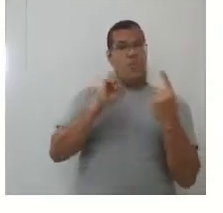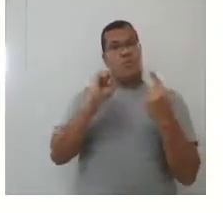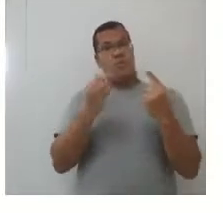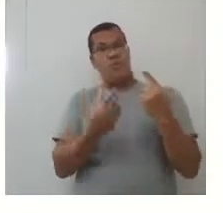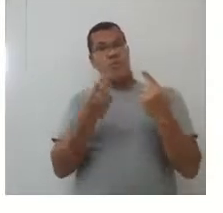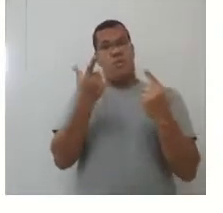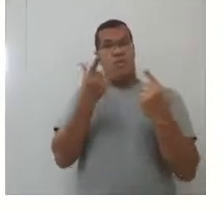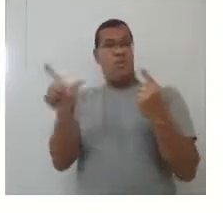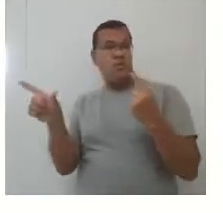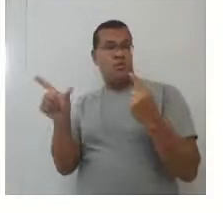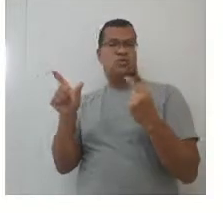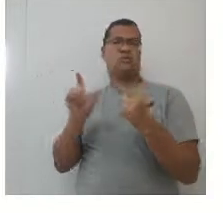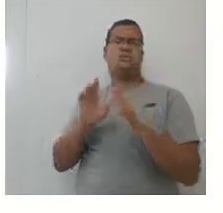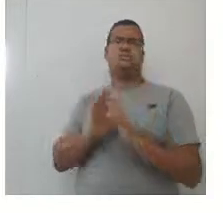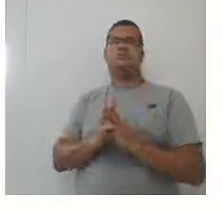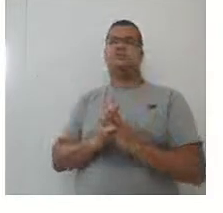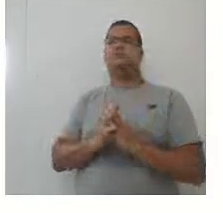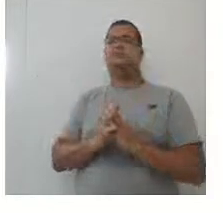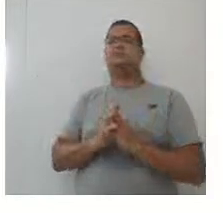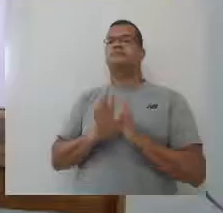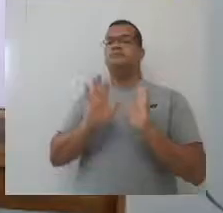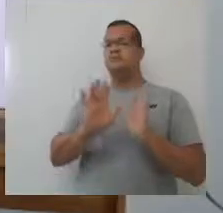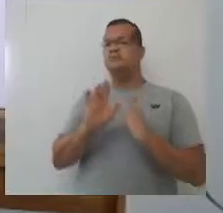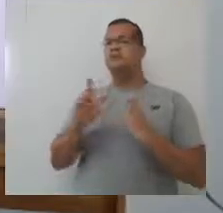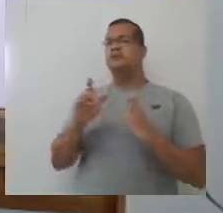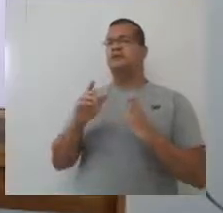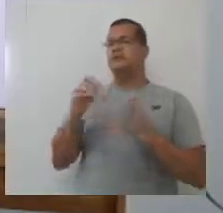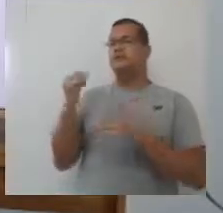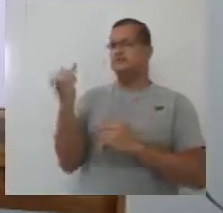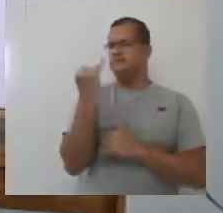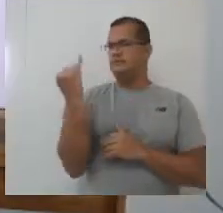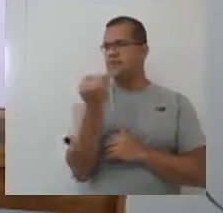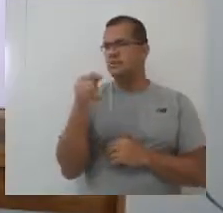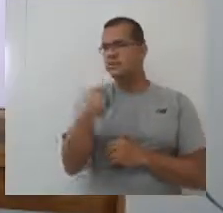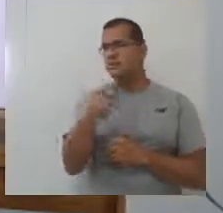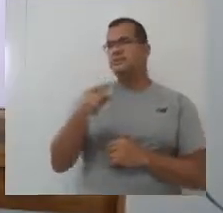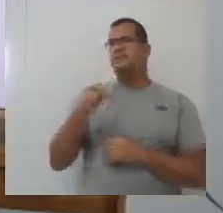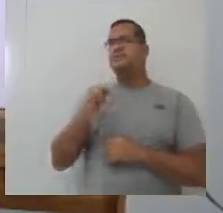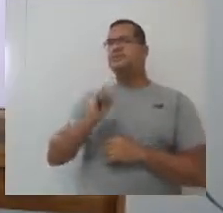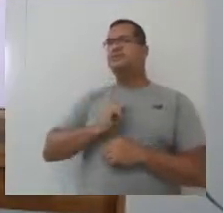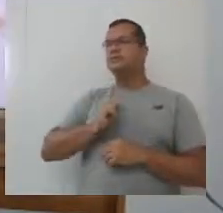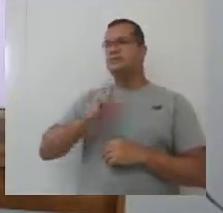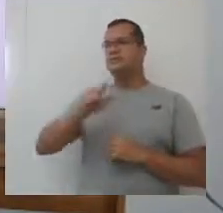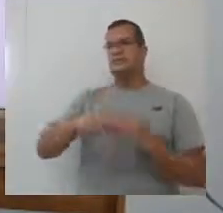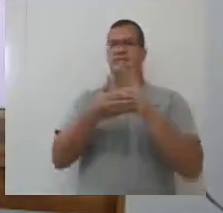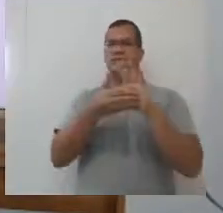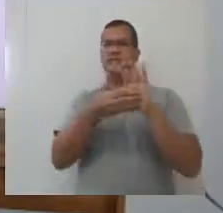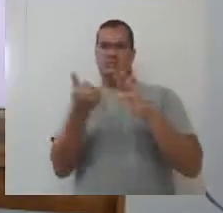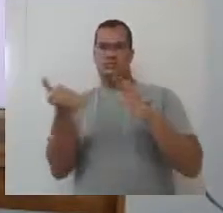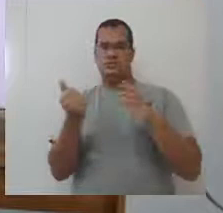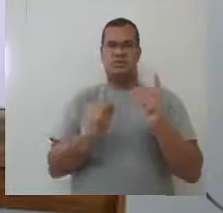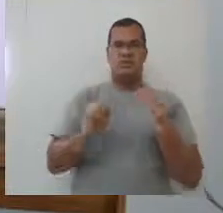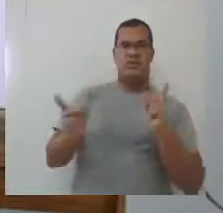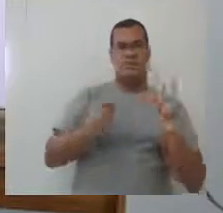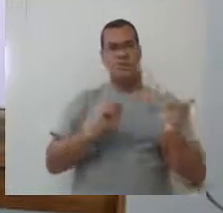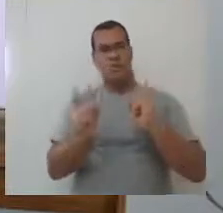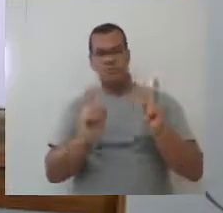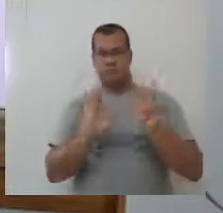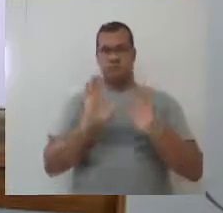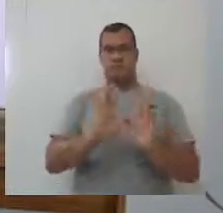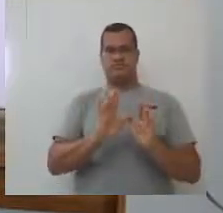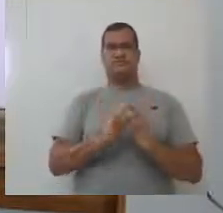outro evento. Que um detalhe que é importantíssimo, que se excluem mutuamente. Ou